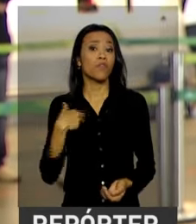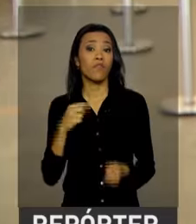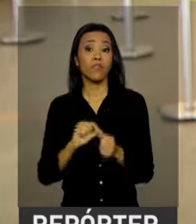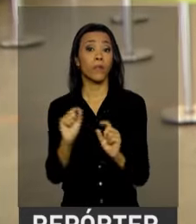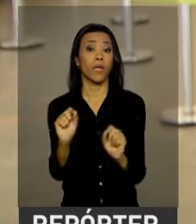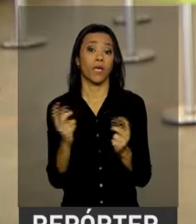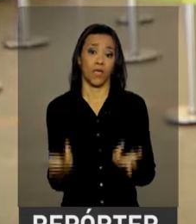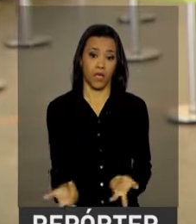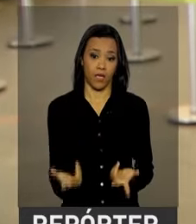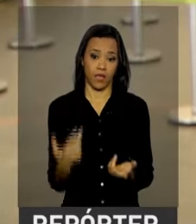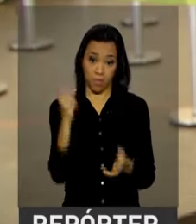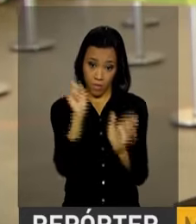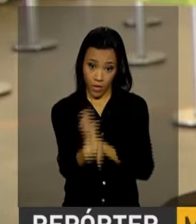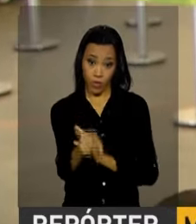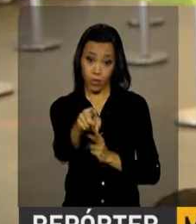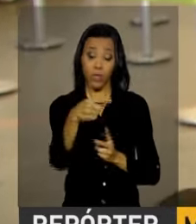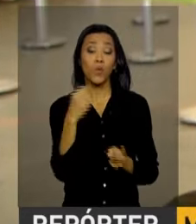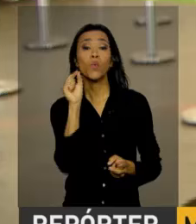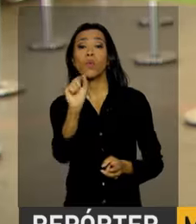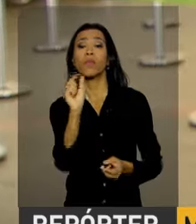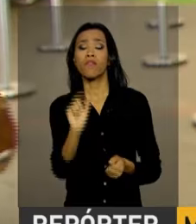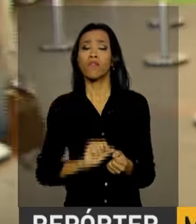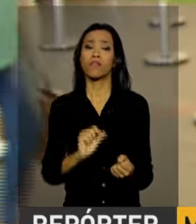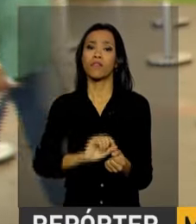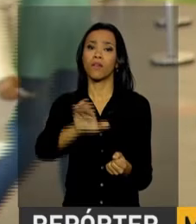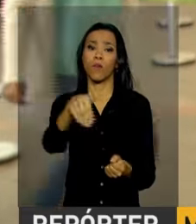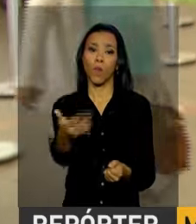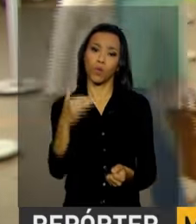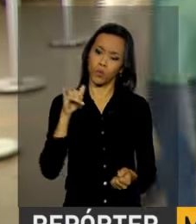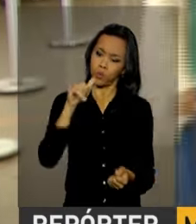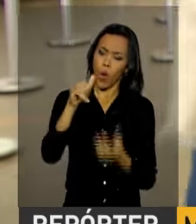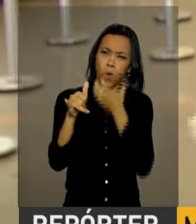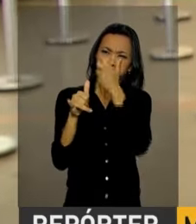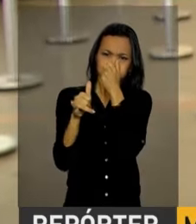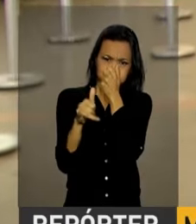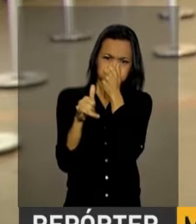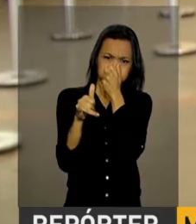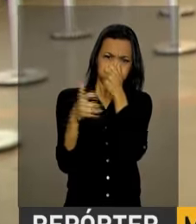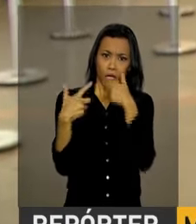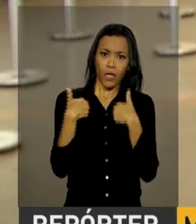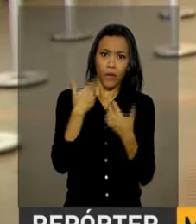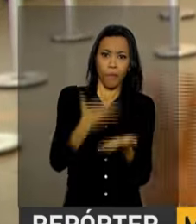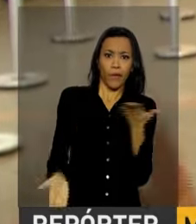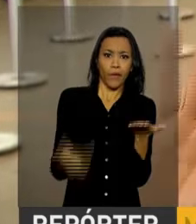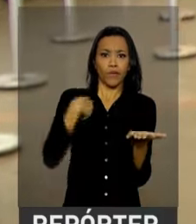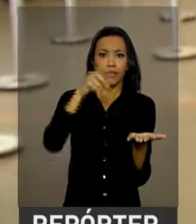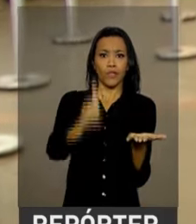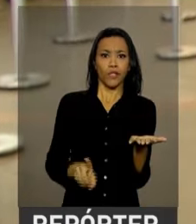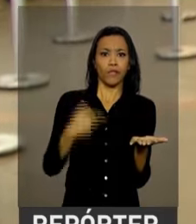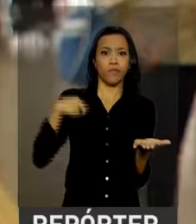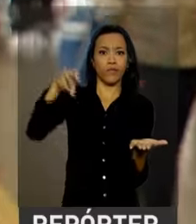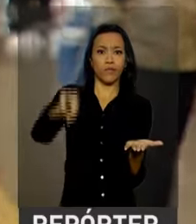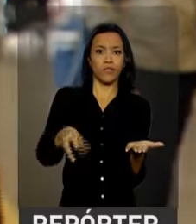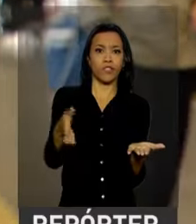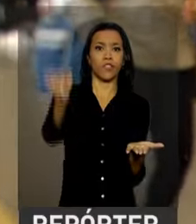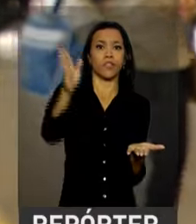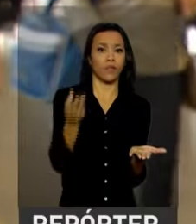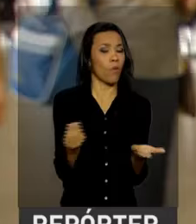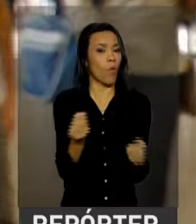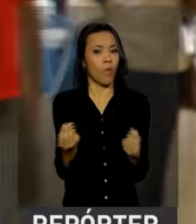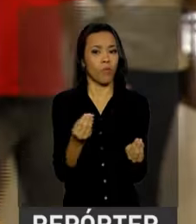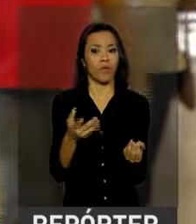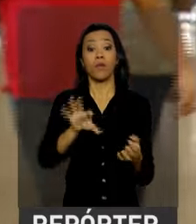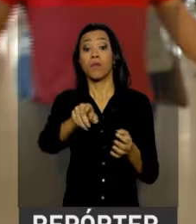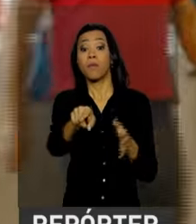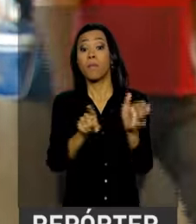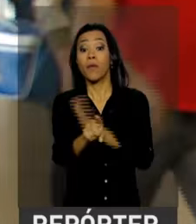isso? Eu quero saber o que fazer quando o voo é superlotado e eu perco o direito de ir naquele voo. Quais são as